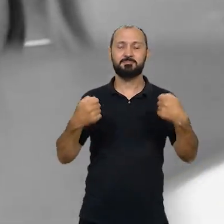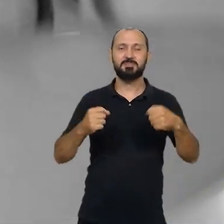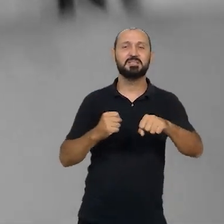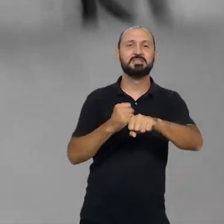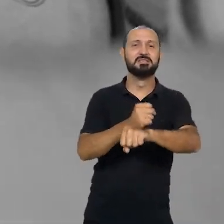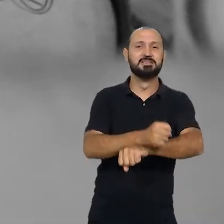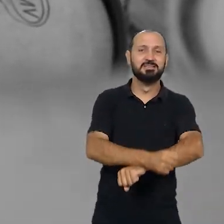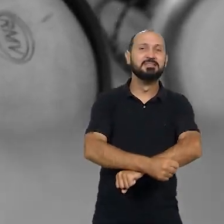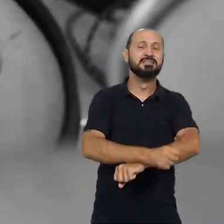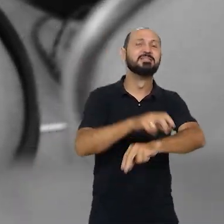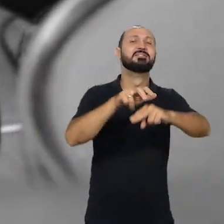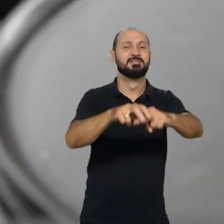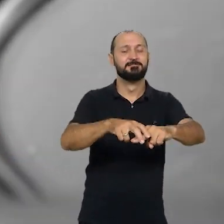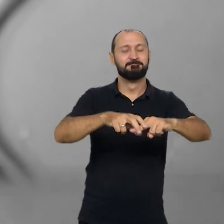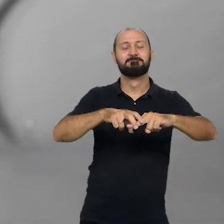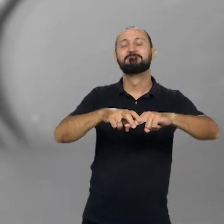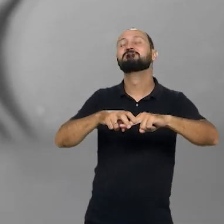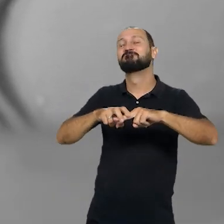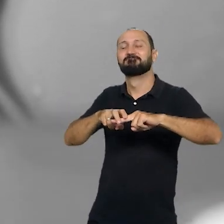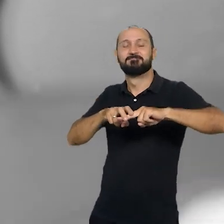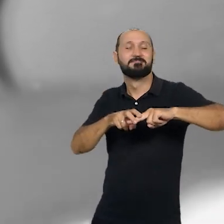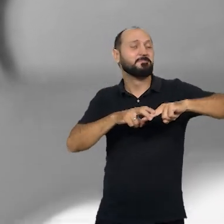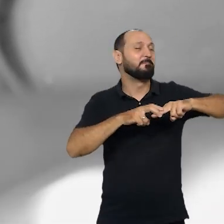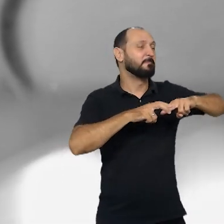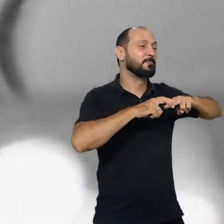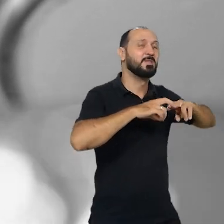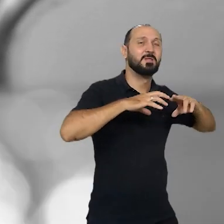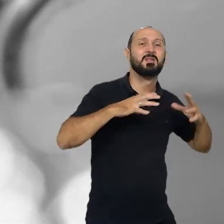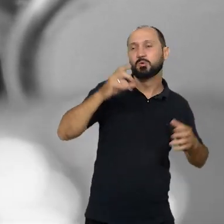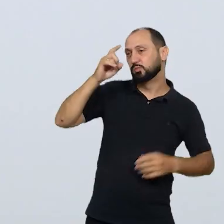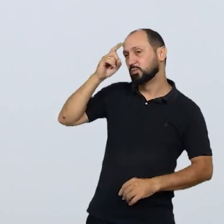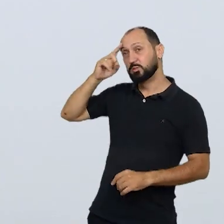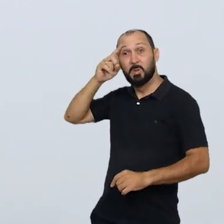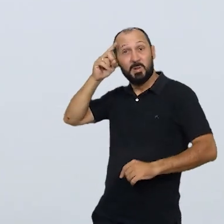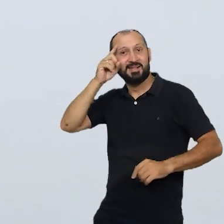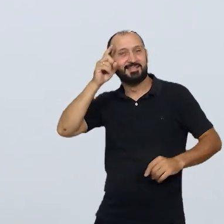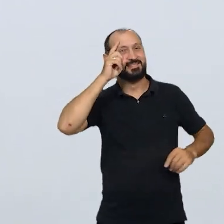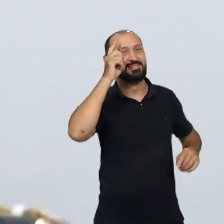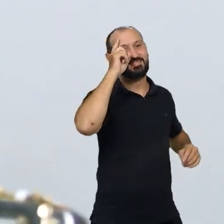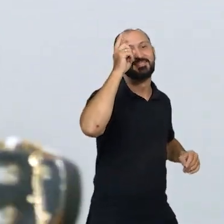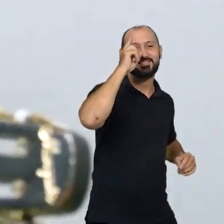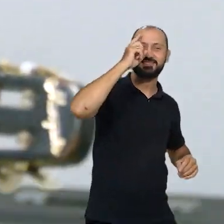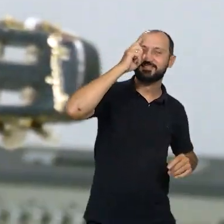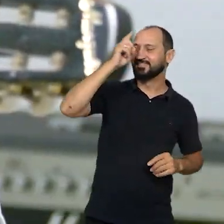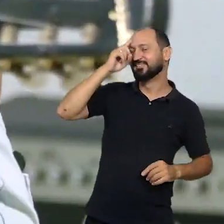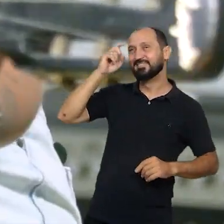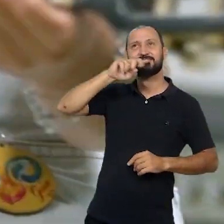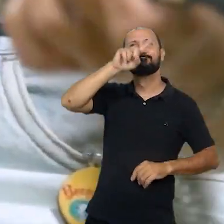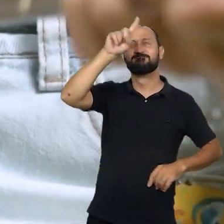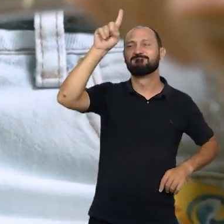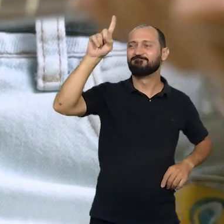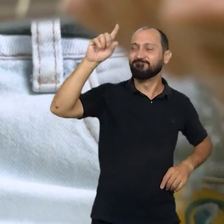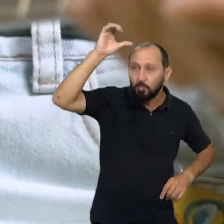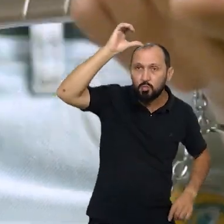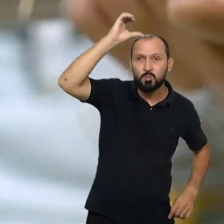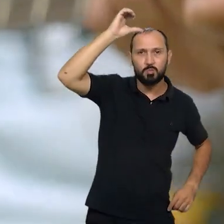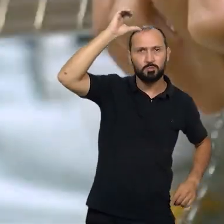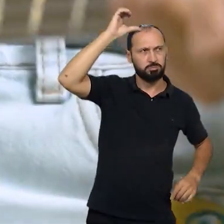se esforçar. E por isso todos os dias fica a pergunta no